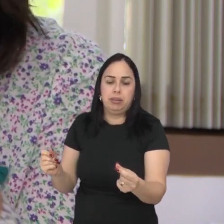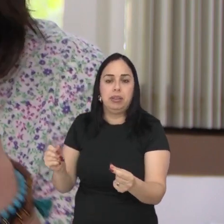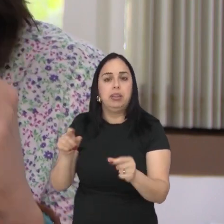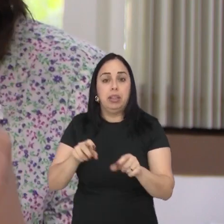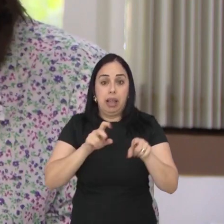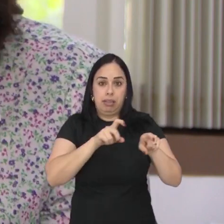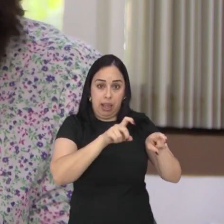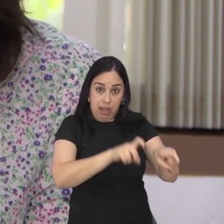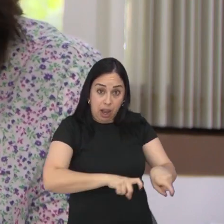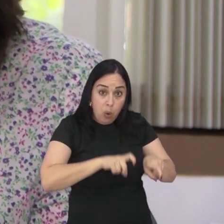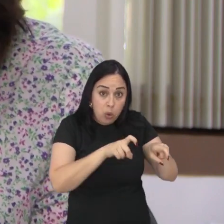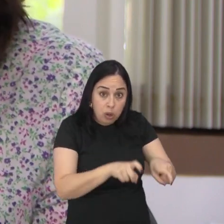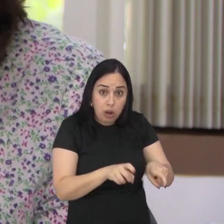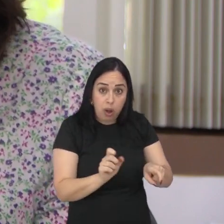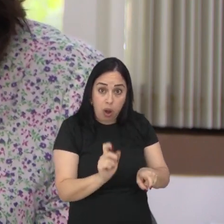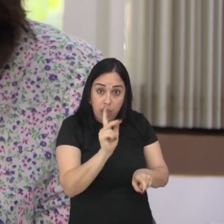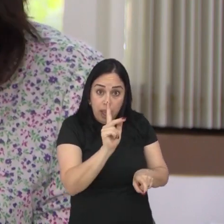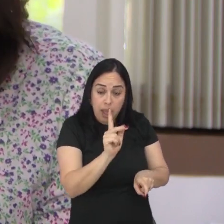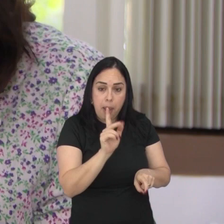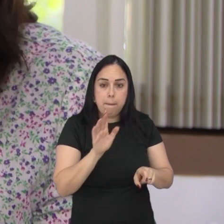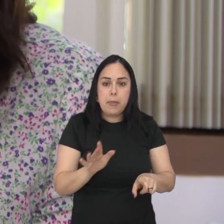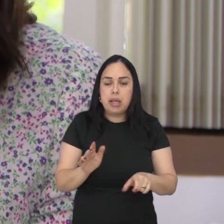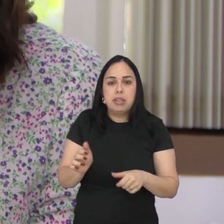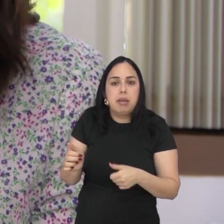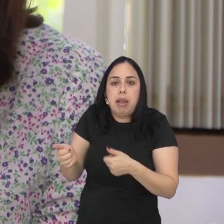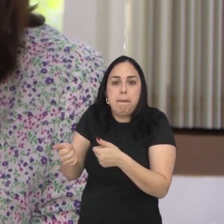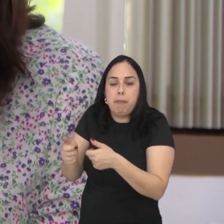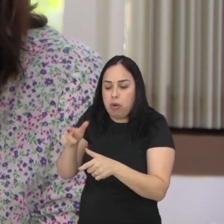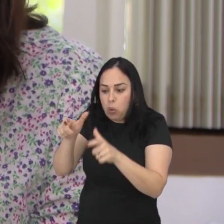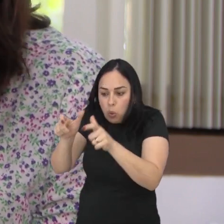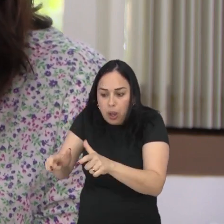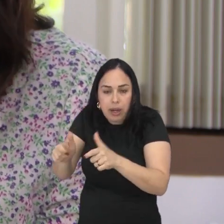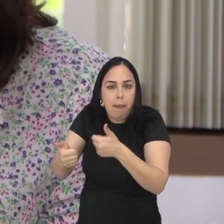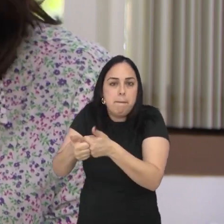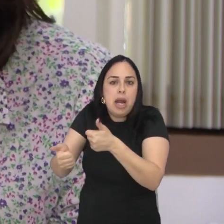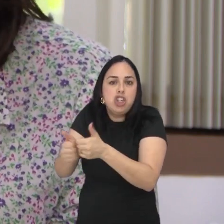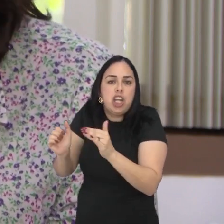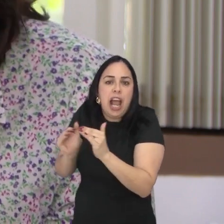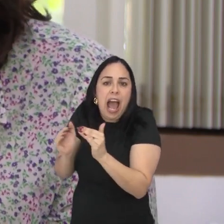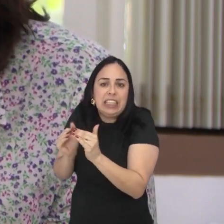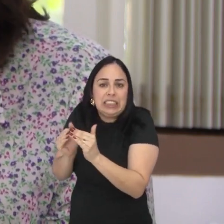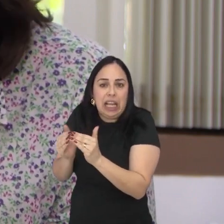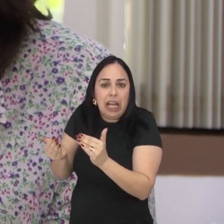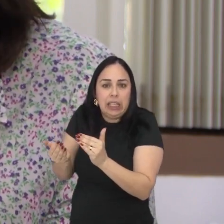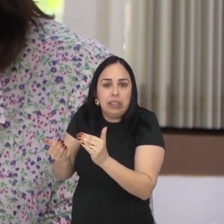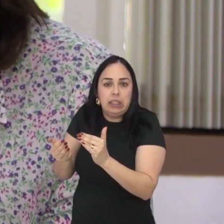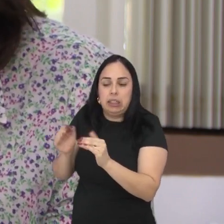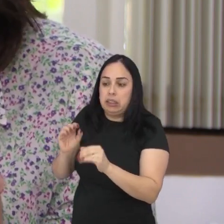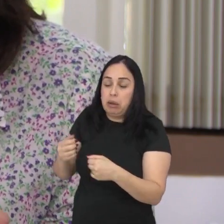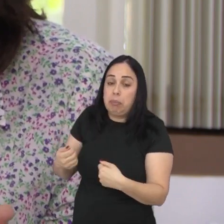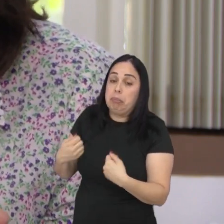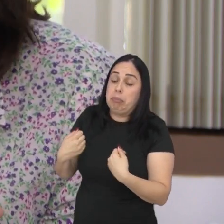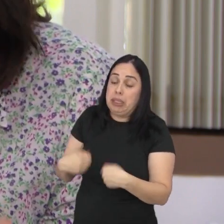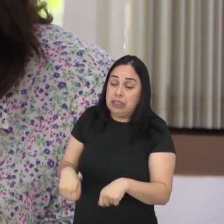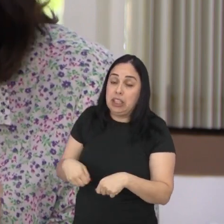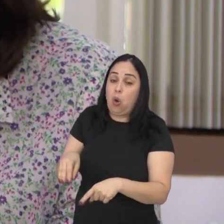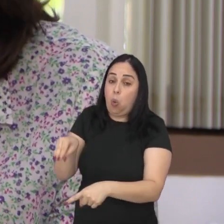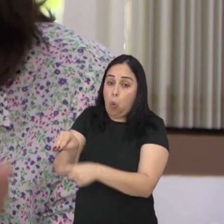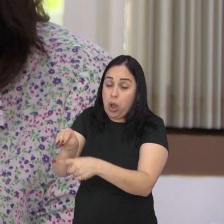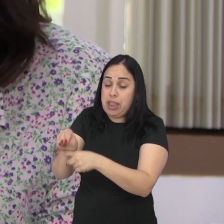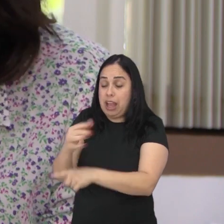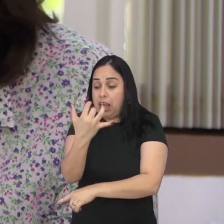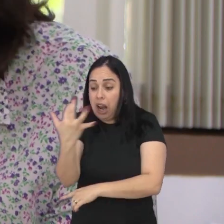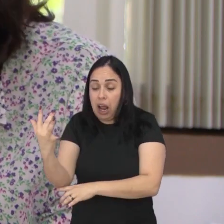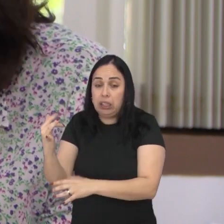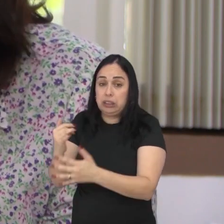apenas existe agricultura e pastagem, mas também está próximo a áreas urbanas, né? Então, é comum a gente ter áreas de preservação, às vezes